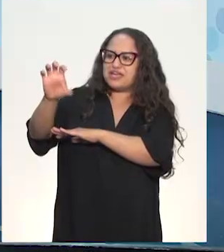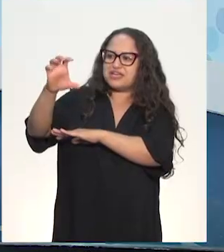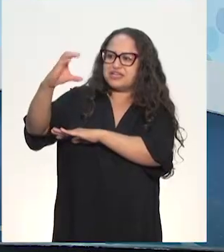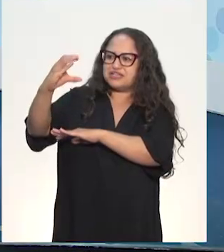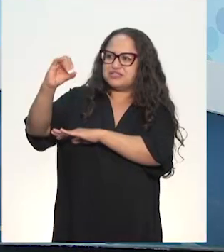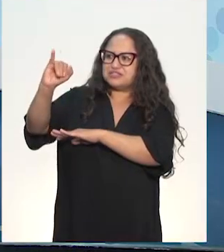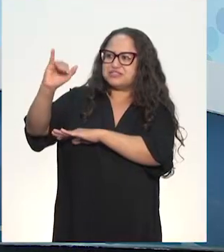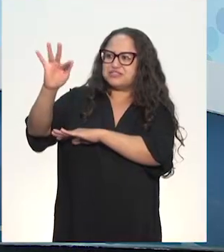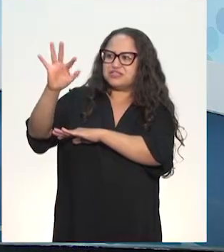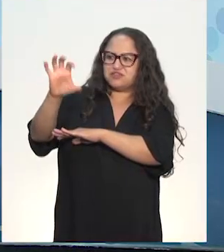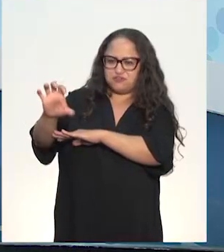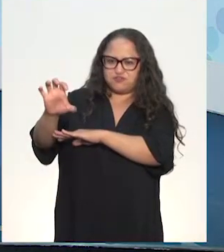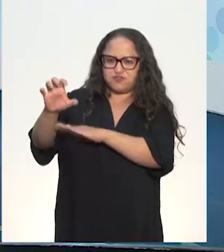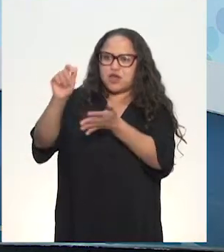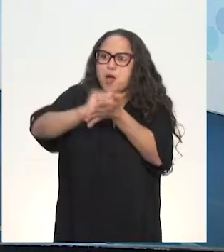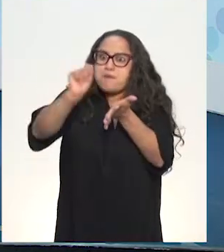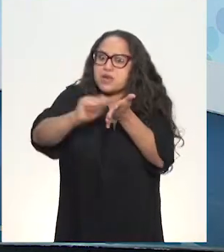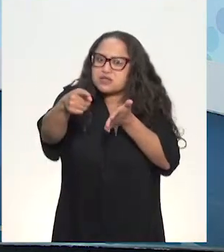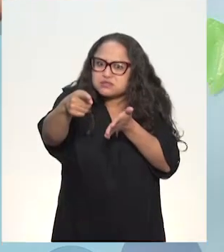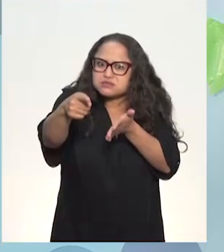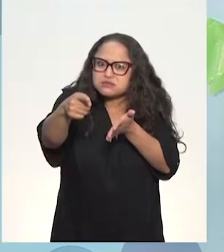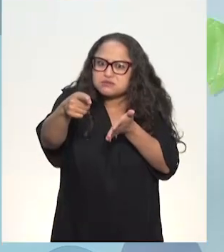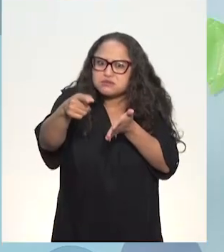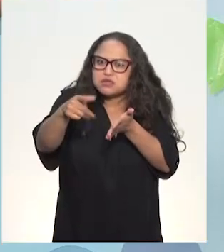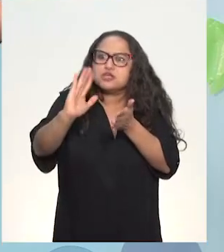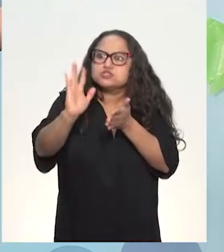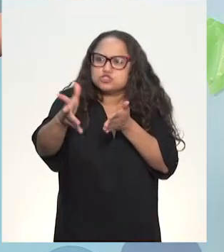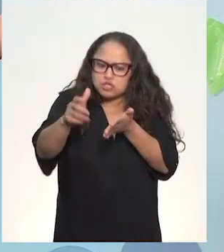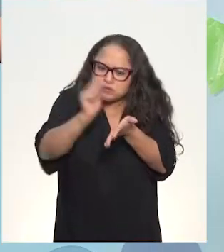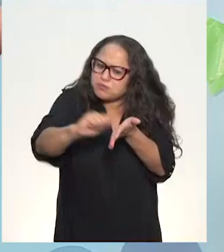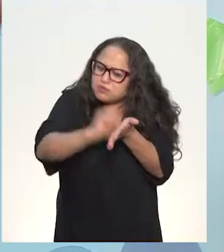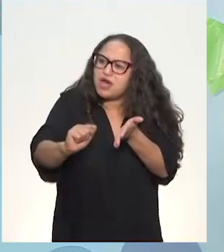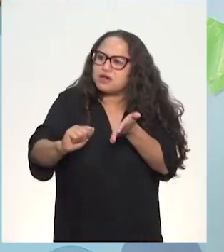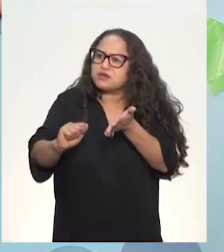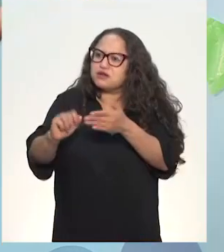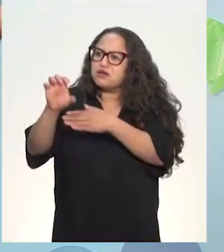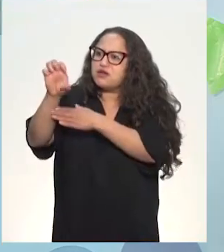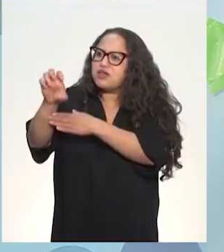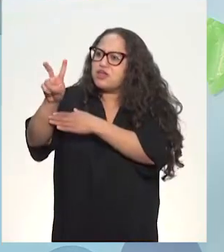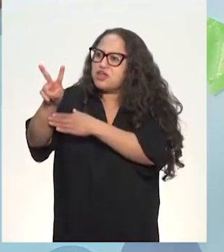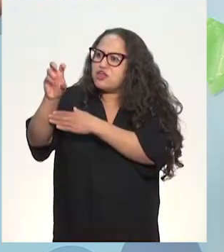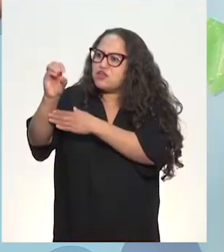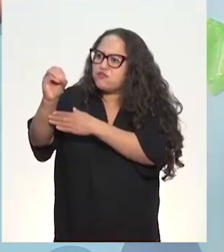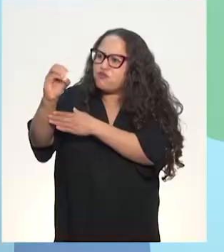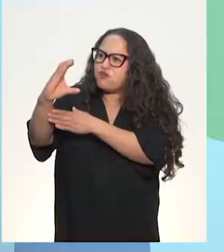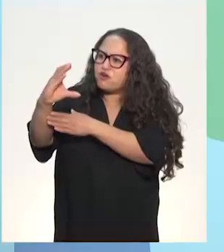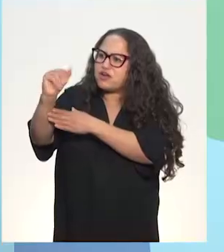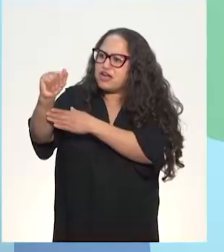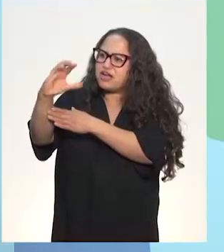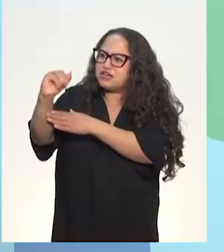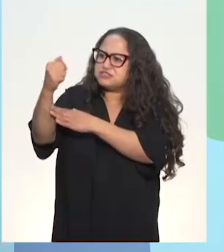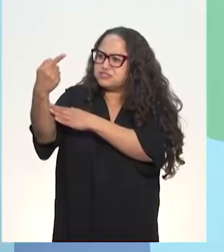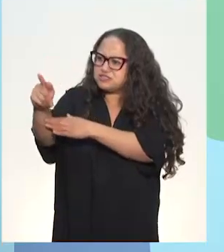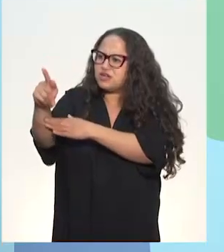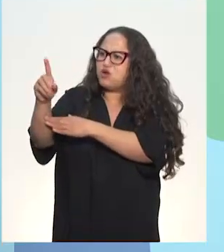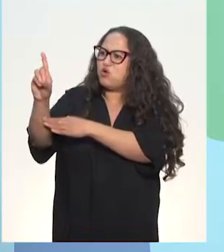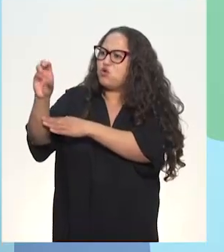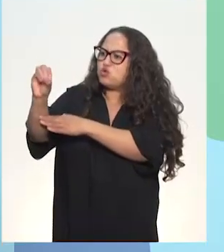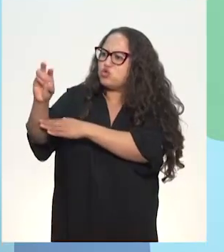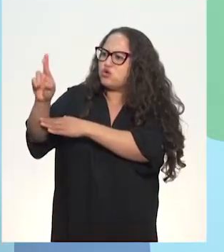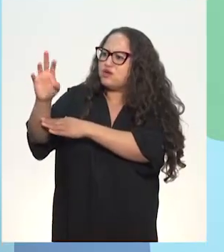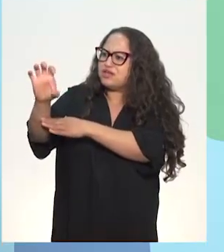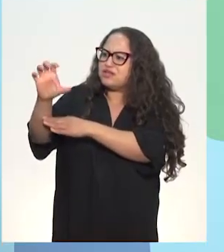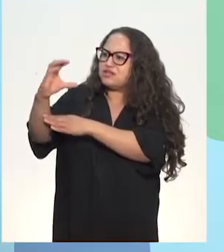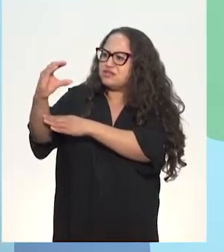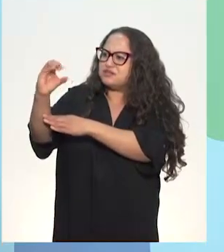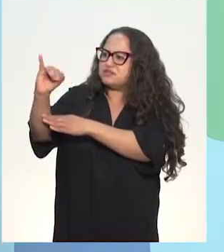vai... Anota. Anota aí. Você falou na última aula. Evocação do Recife. Estou repetindo, é isso mesmo. Anotou? Anotei. Anota de verdade, tá mentindo para mim. Eu vou